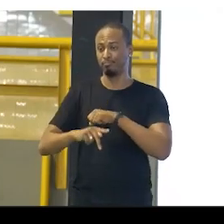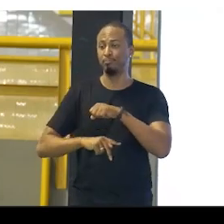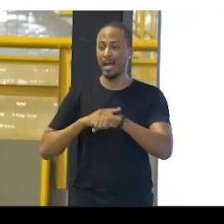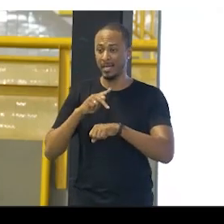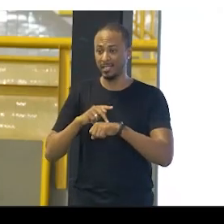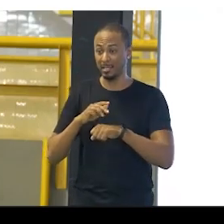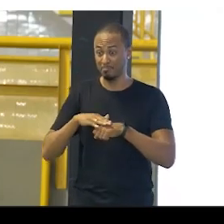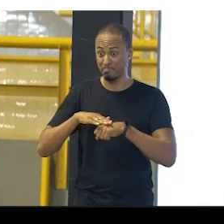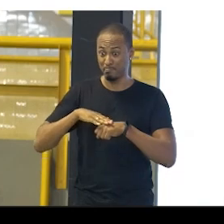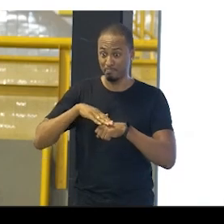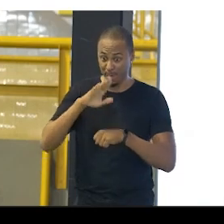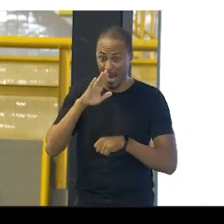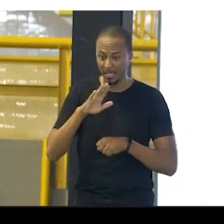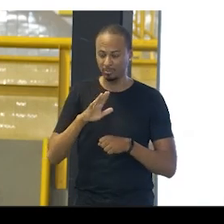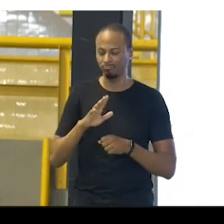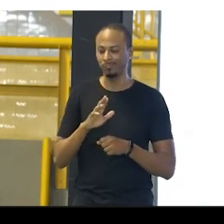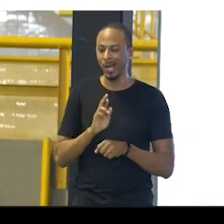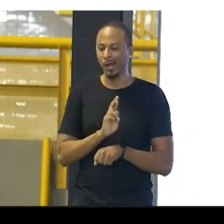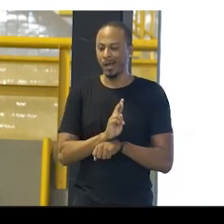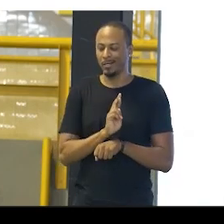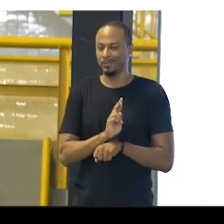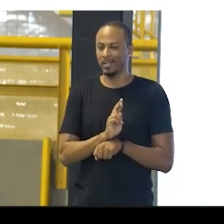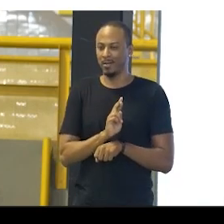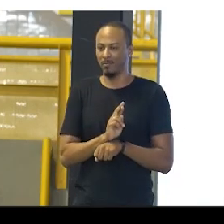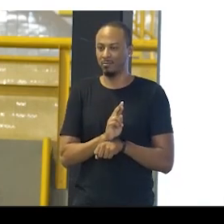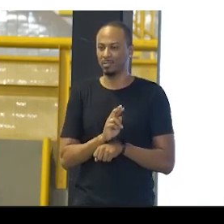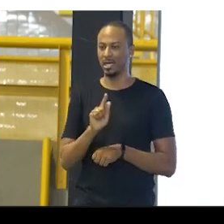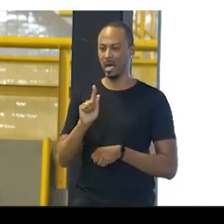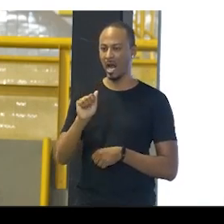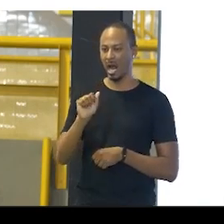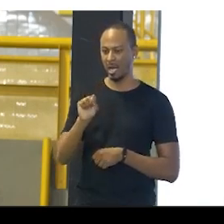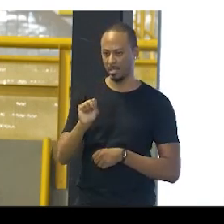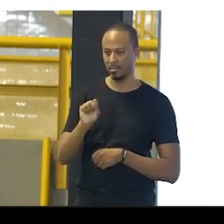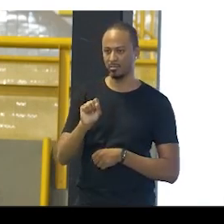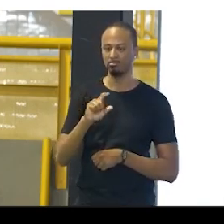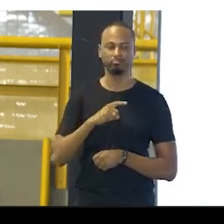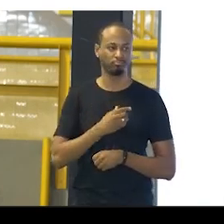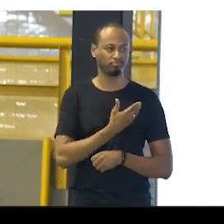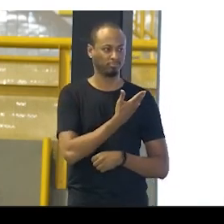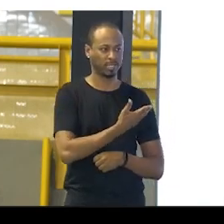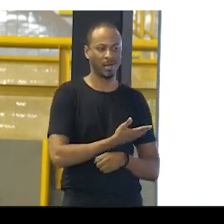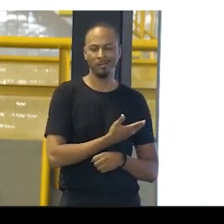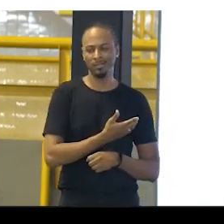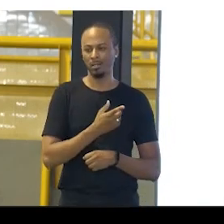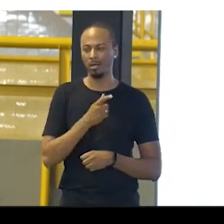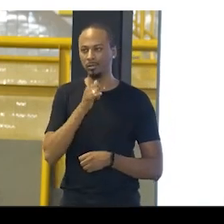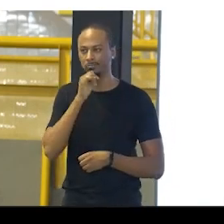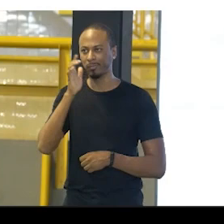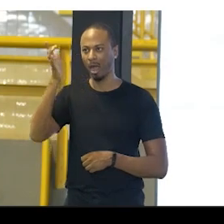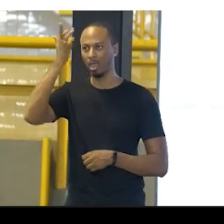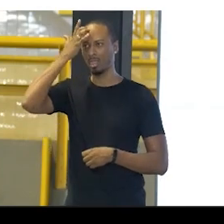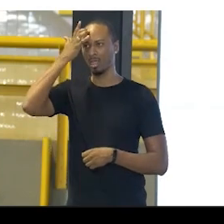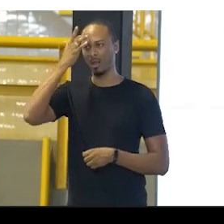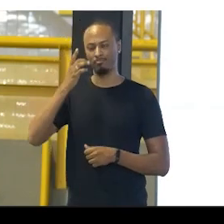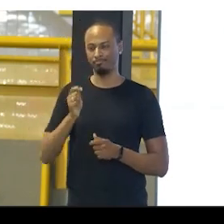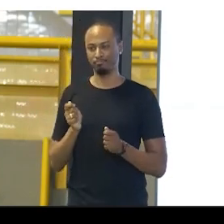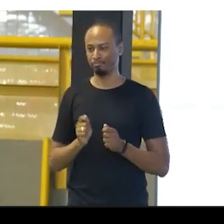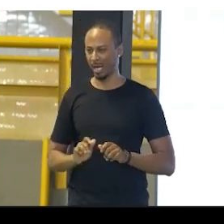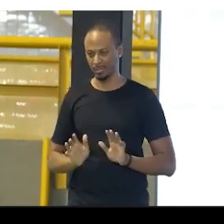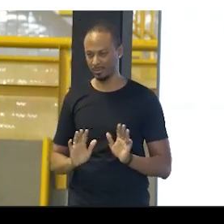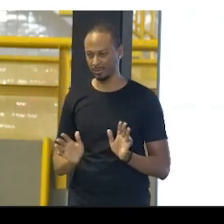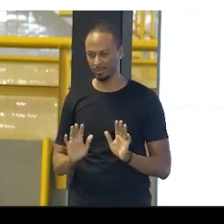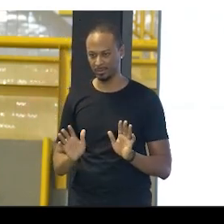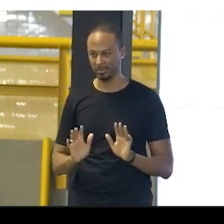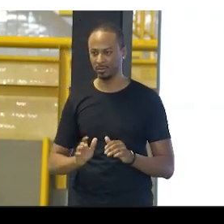Não. Lembra sempre do seguinte. Quanto maior for o país, como é o caso da China, Estados Unidos,